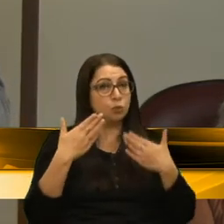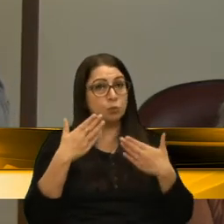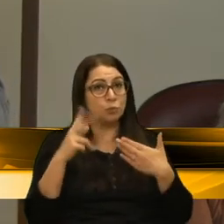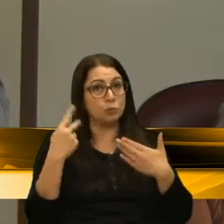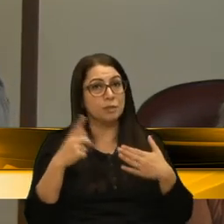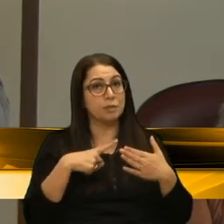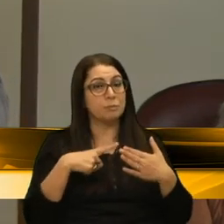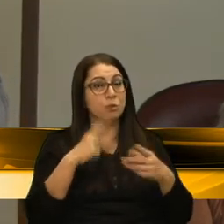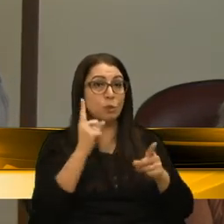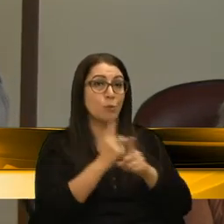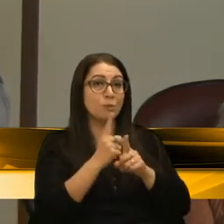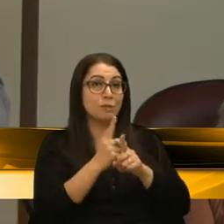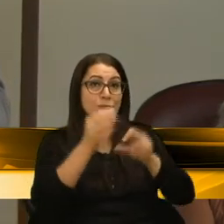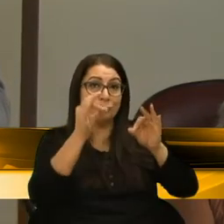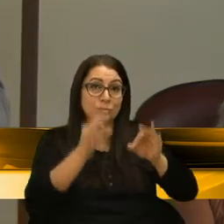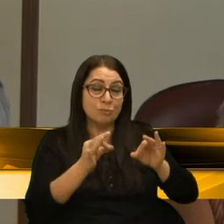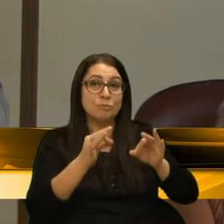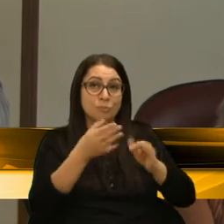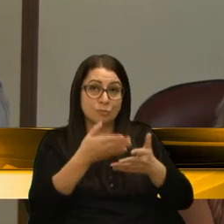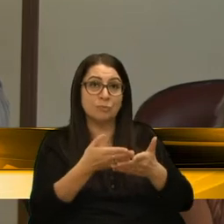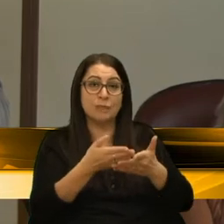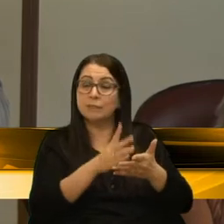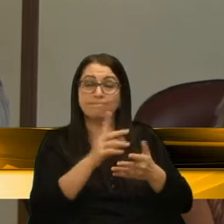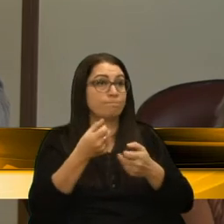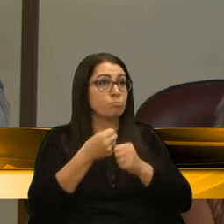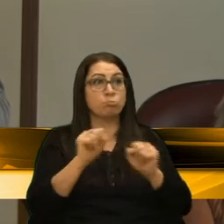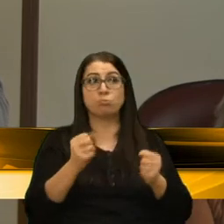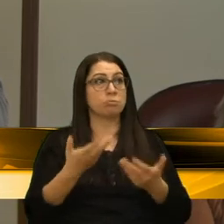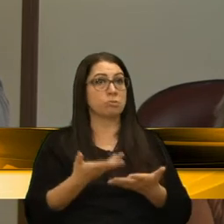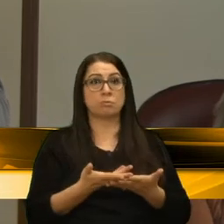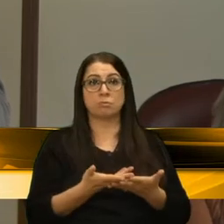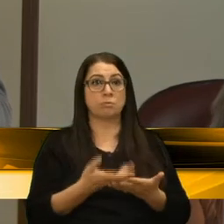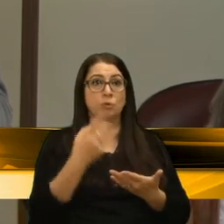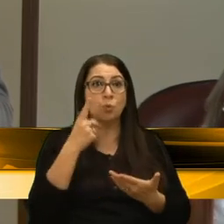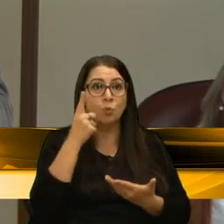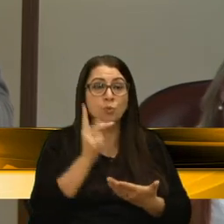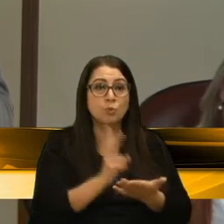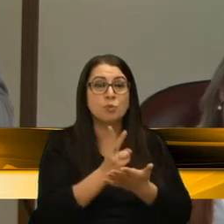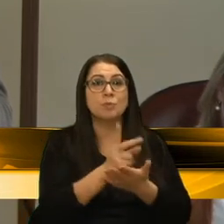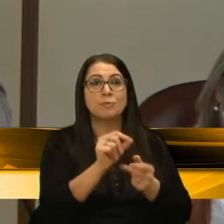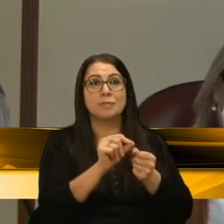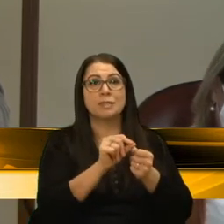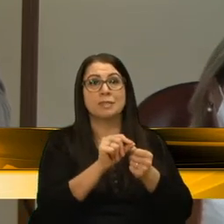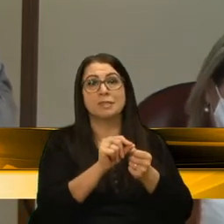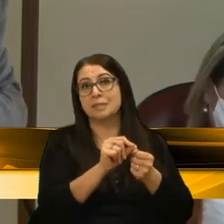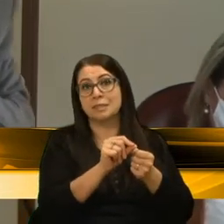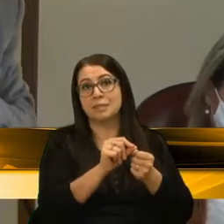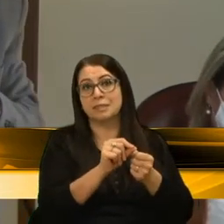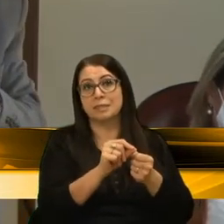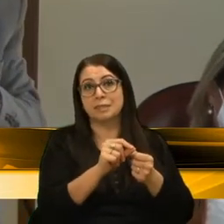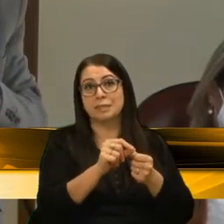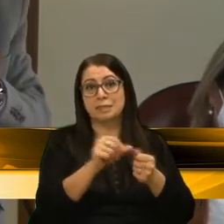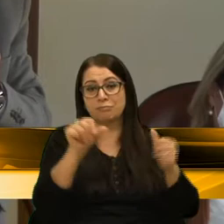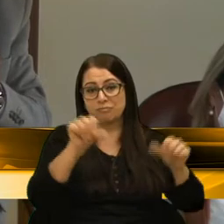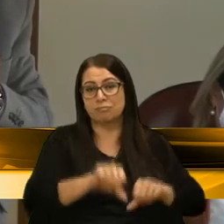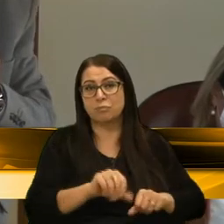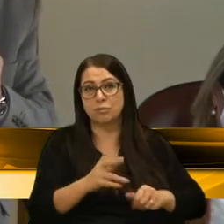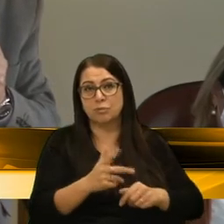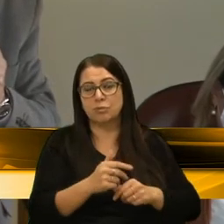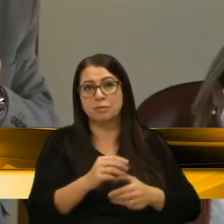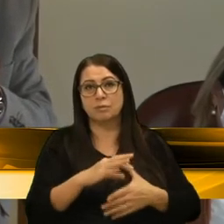que encontrar uma saída para isso, não é possível que a gente continue fazendo essa destruição toda. Eu peço